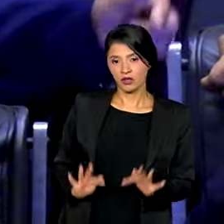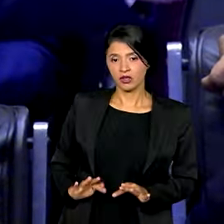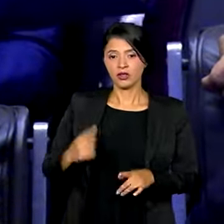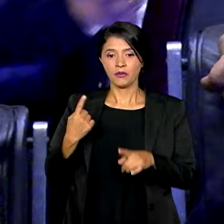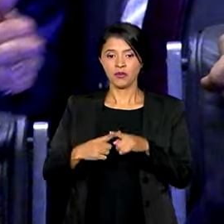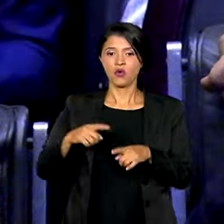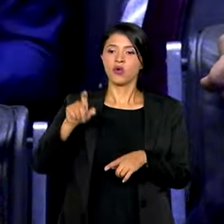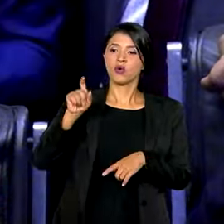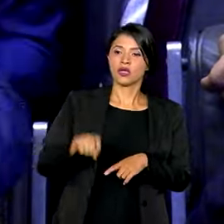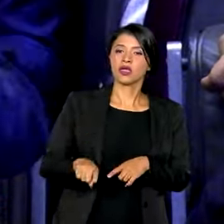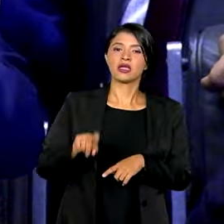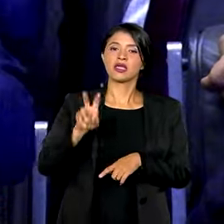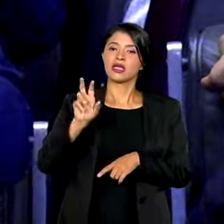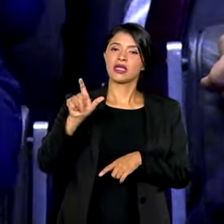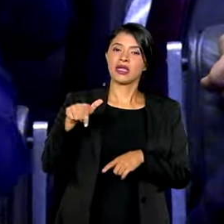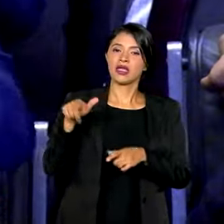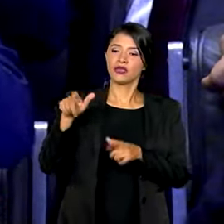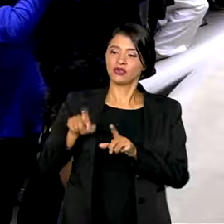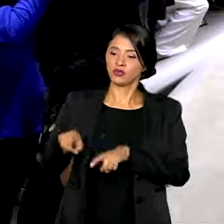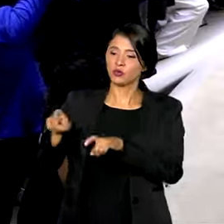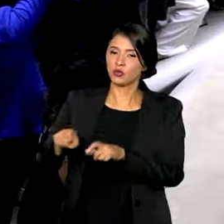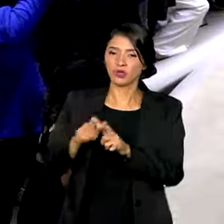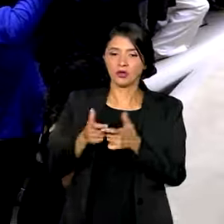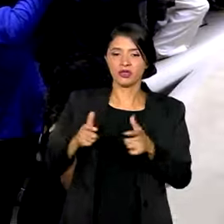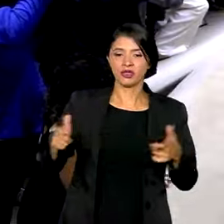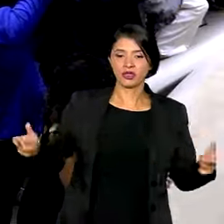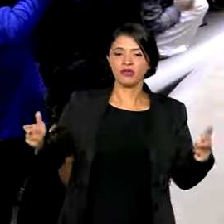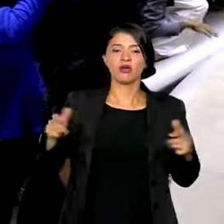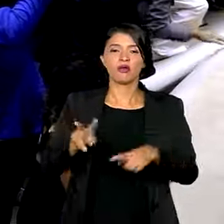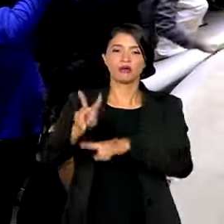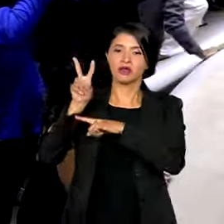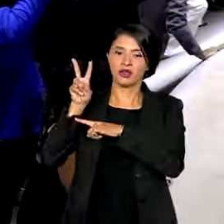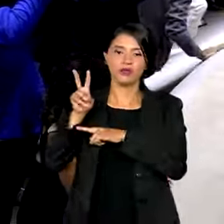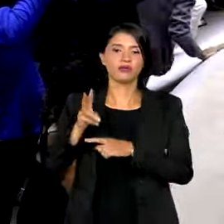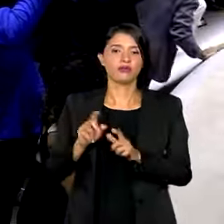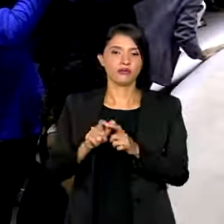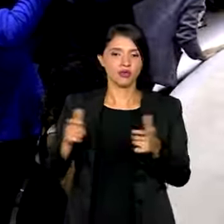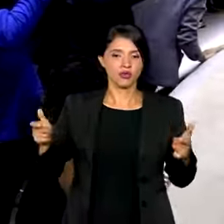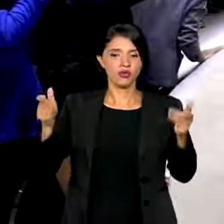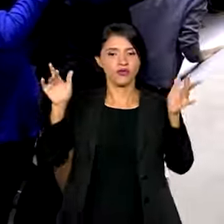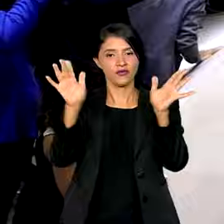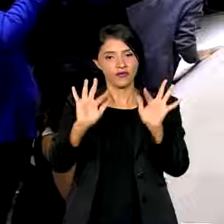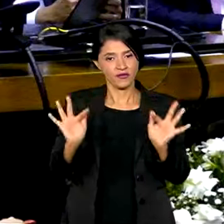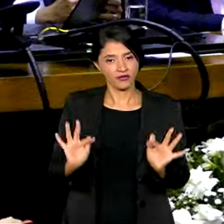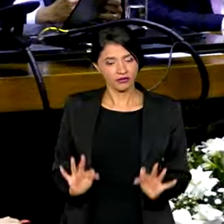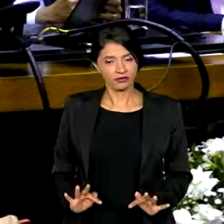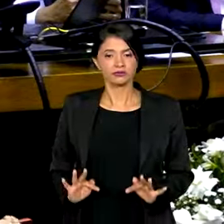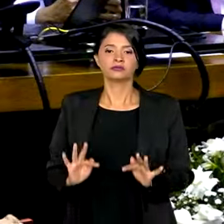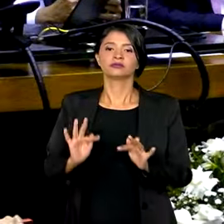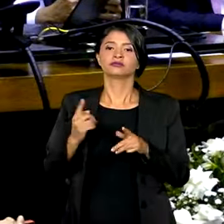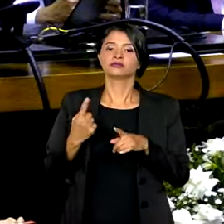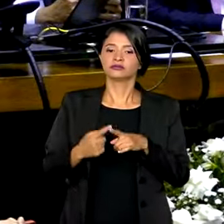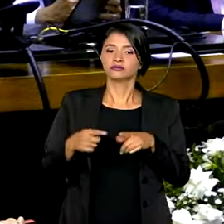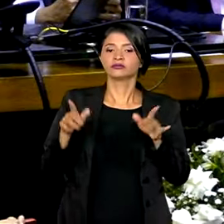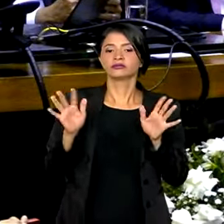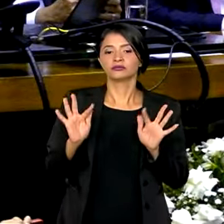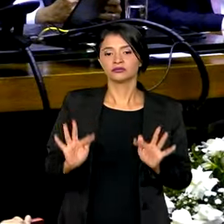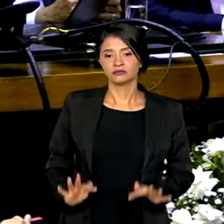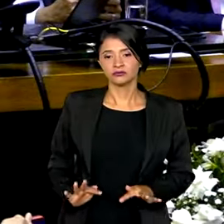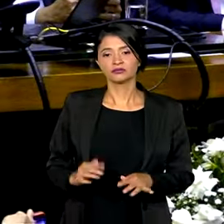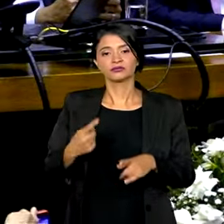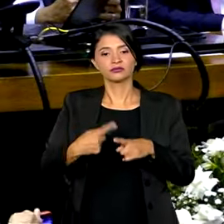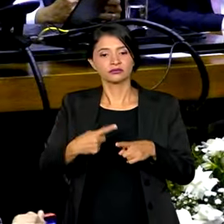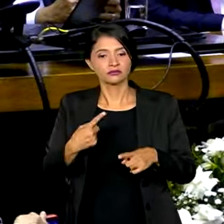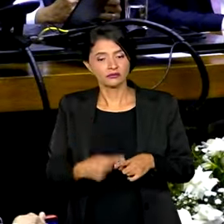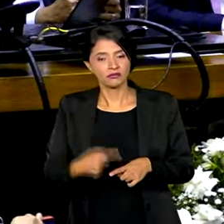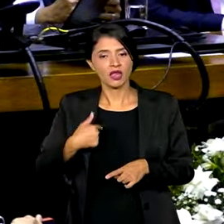crédito para a grande agricultura e para os negócios cresceu muito. Feliz. Feliz. Porque